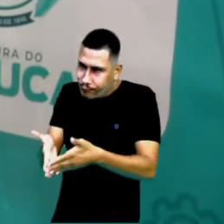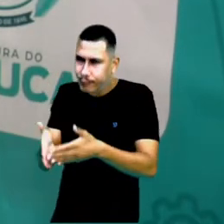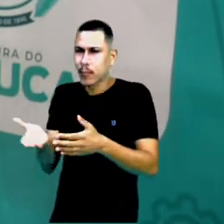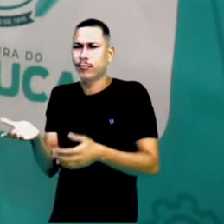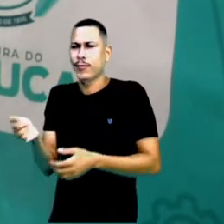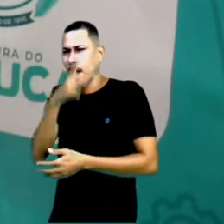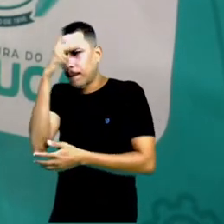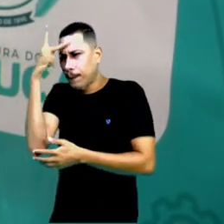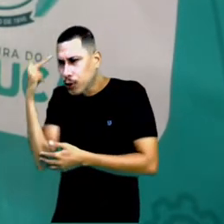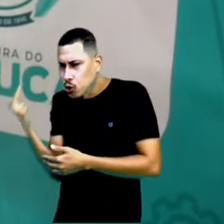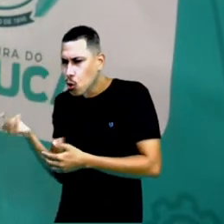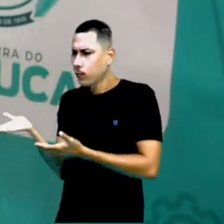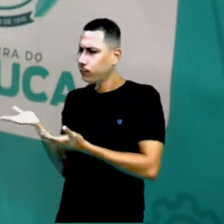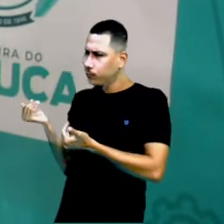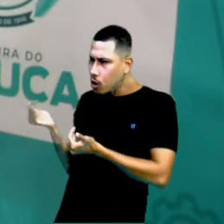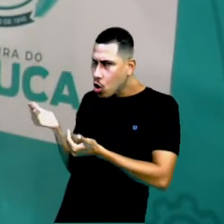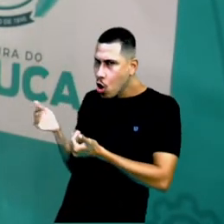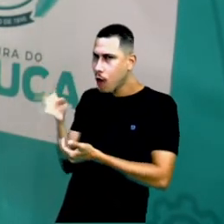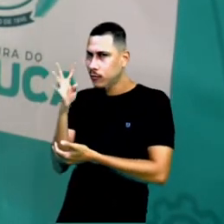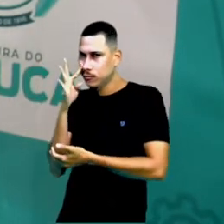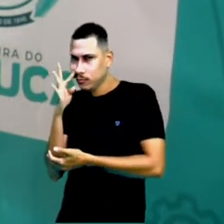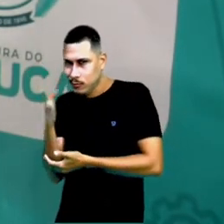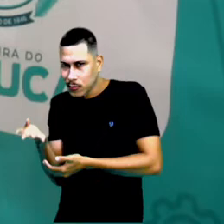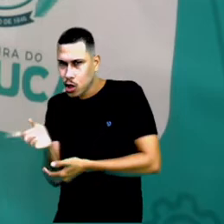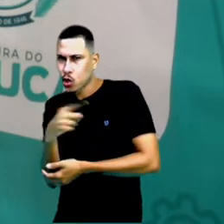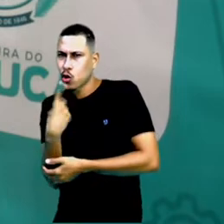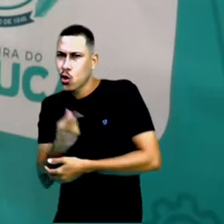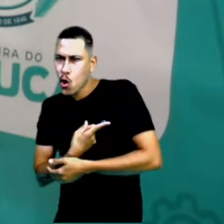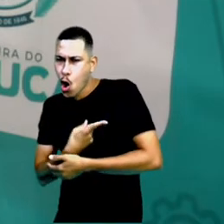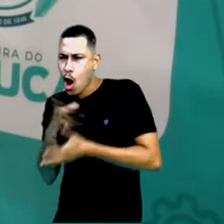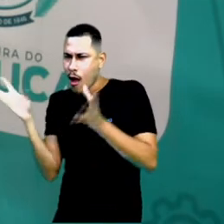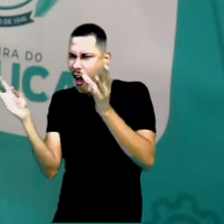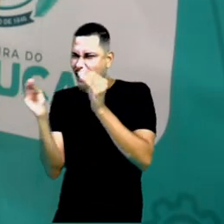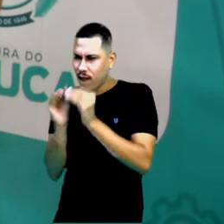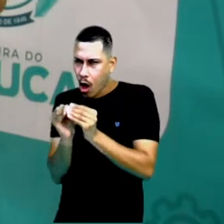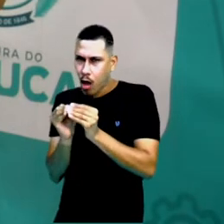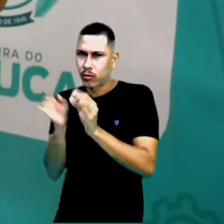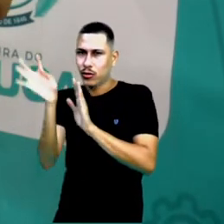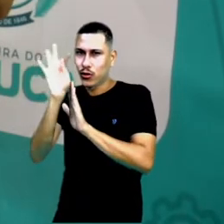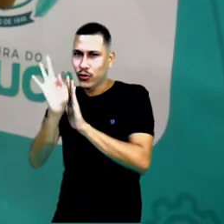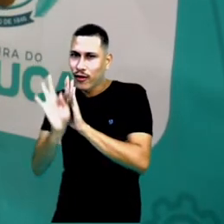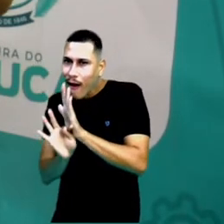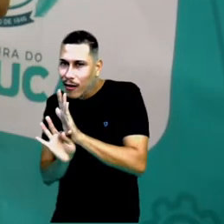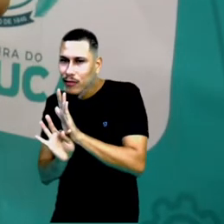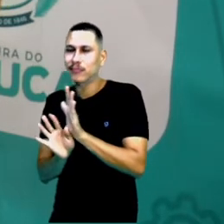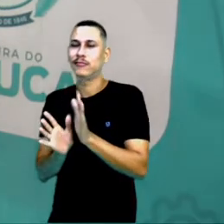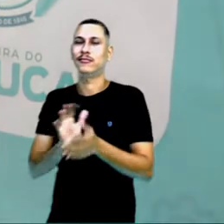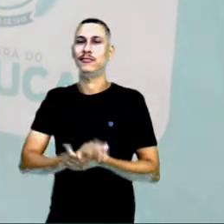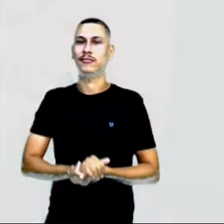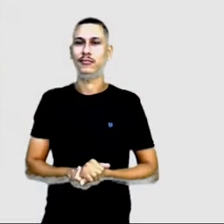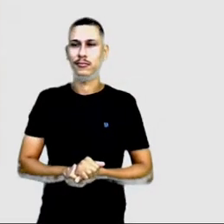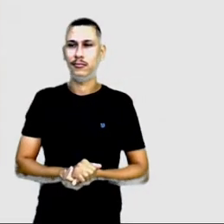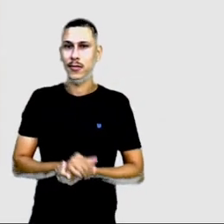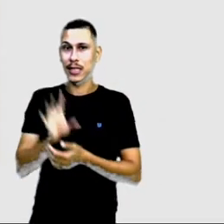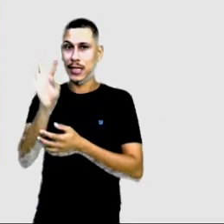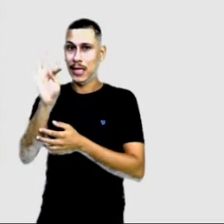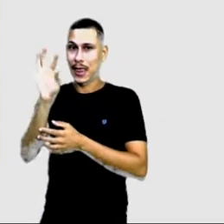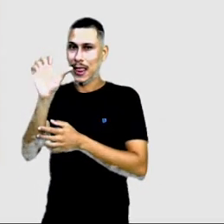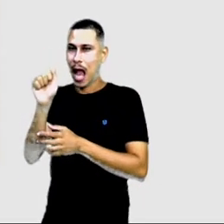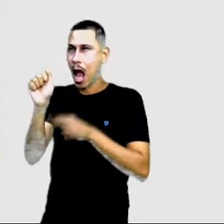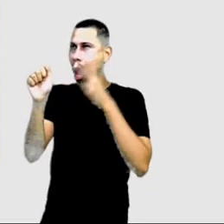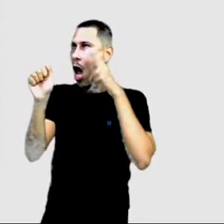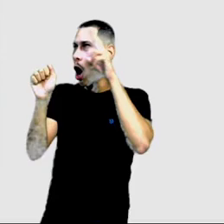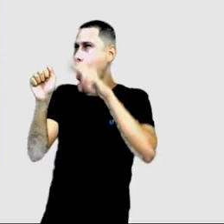mais jovem observa aí que a gente tá em breve anda não tô colocando colocando está com raiva e sim tá